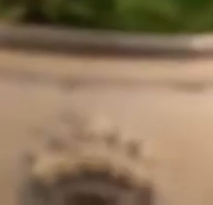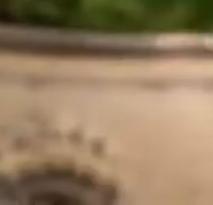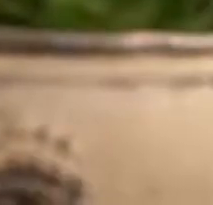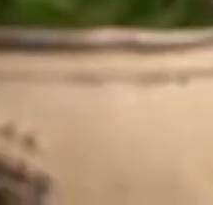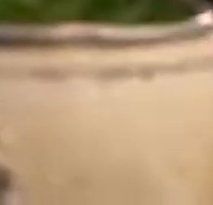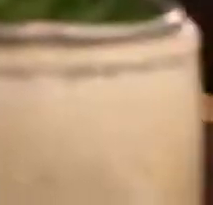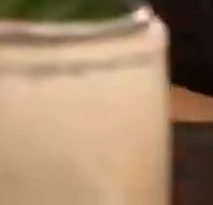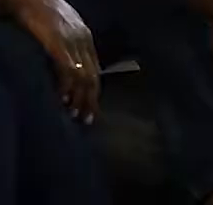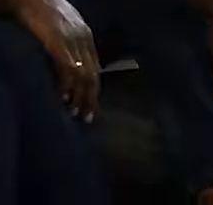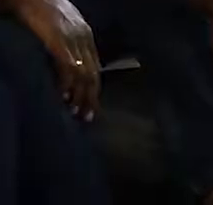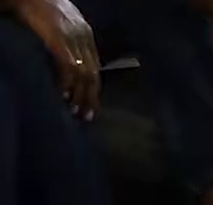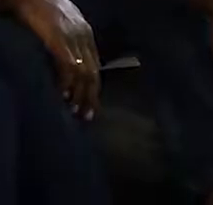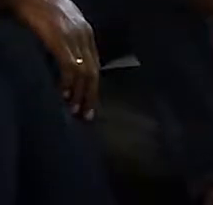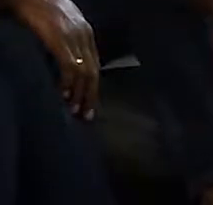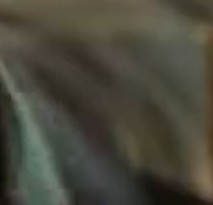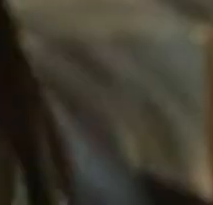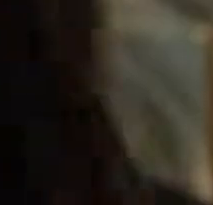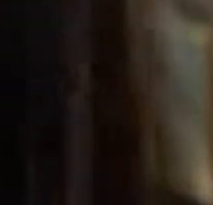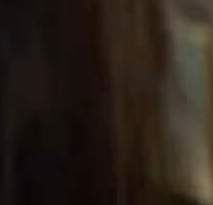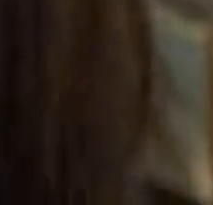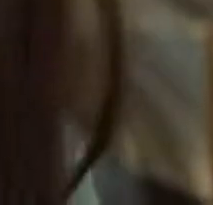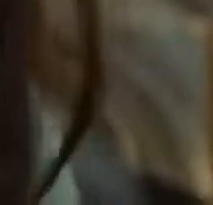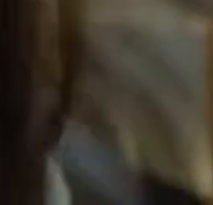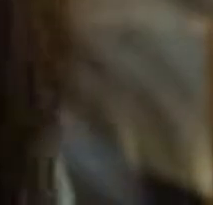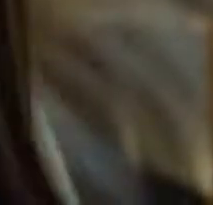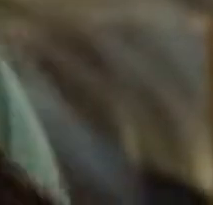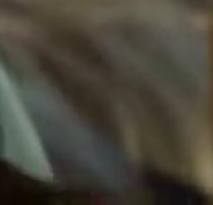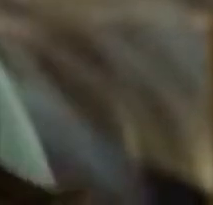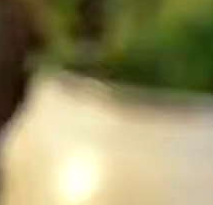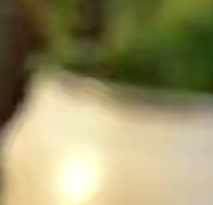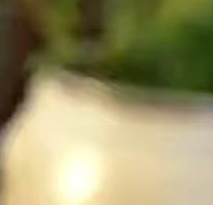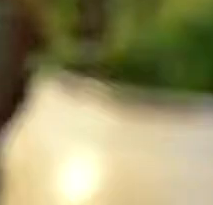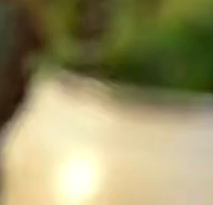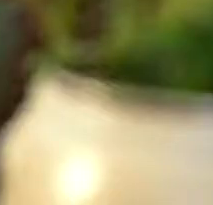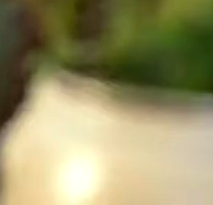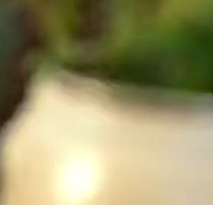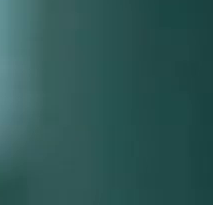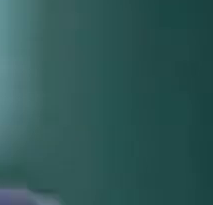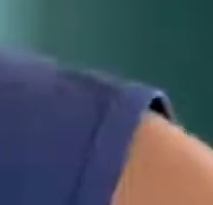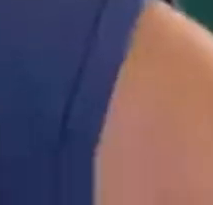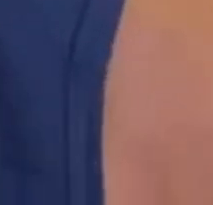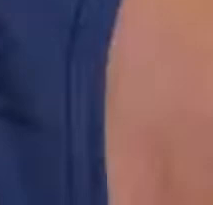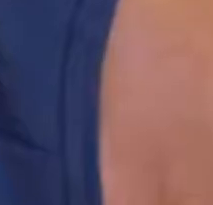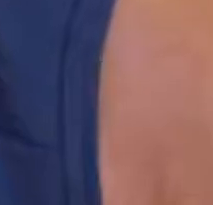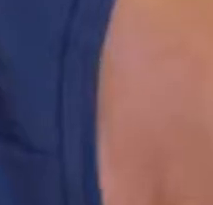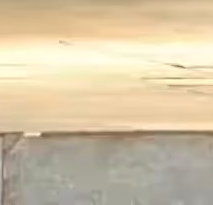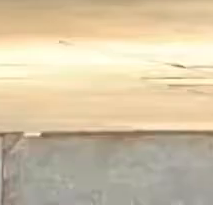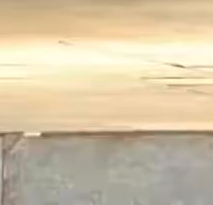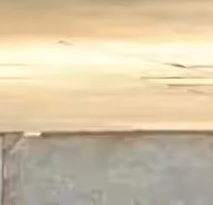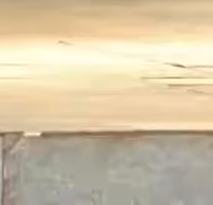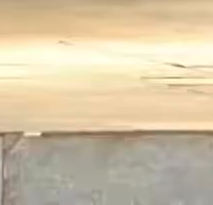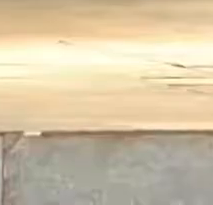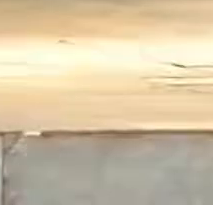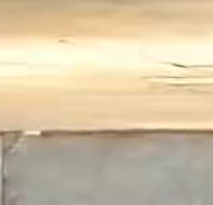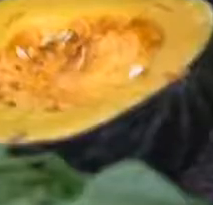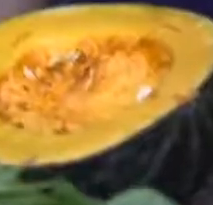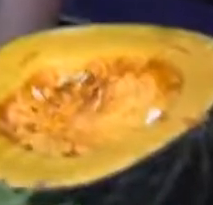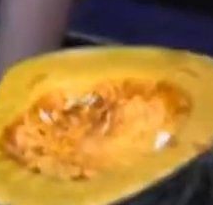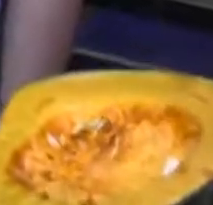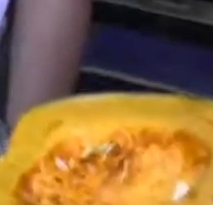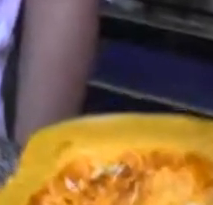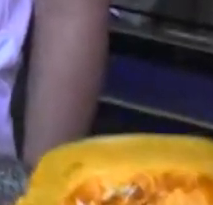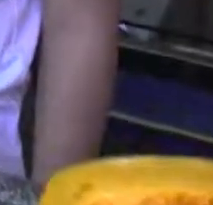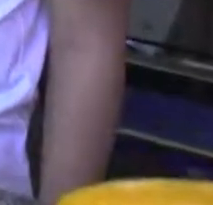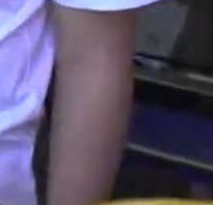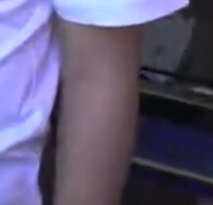Vez ou outra, a natureza nos lembra de que não somos eternos. E nesse momento, juntamos forças para dizer: a vida não precisa